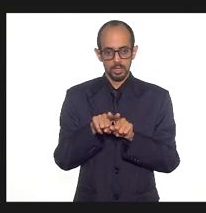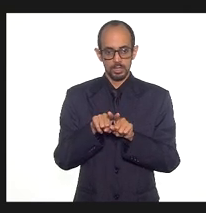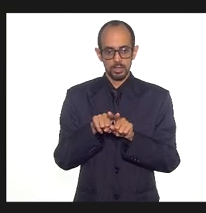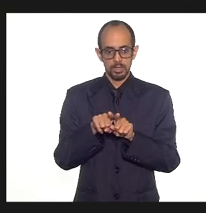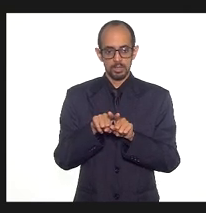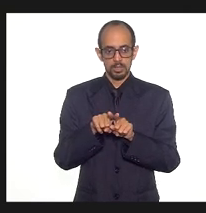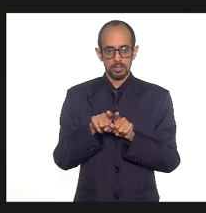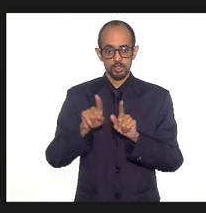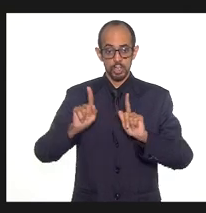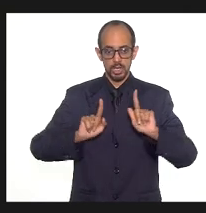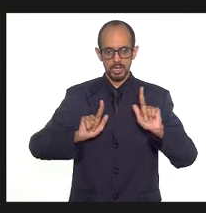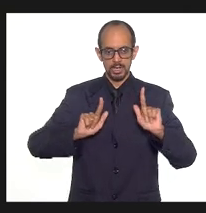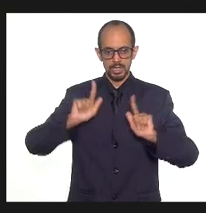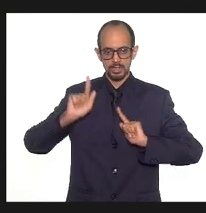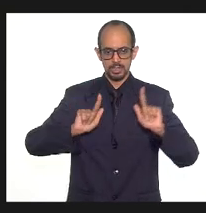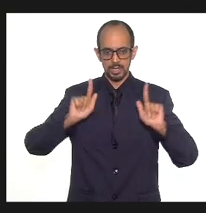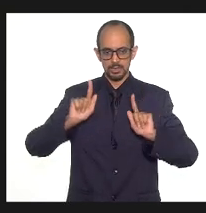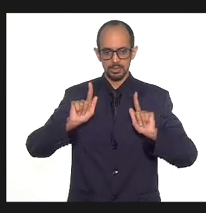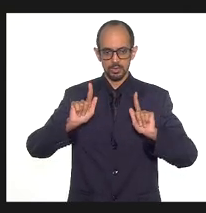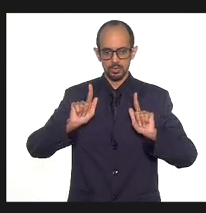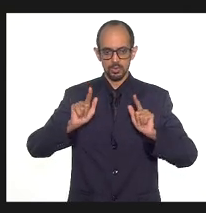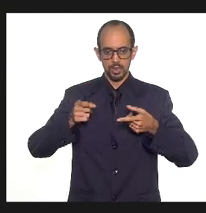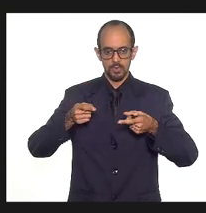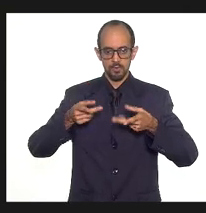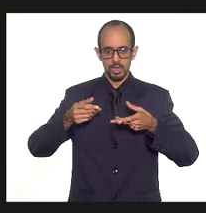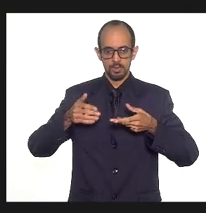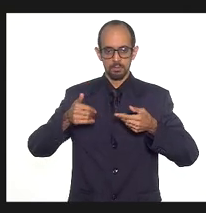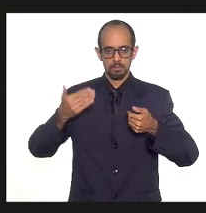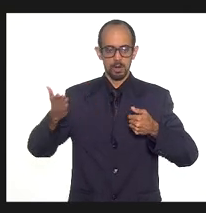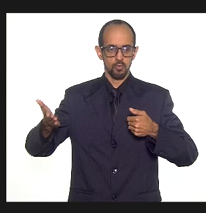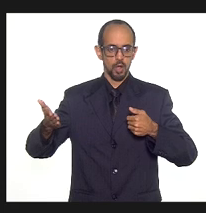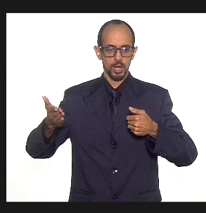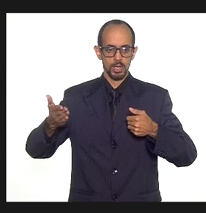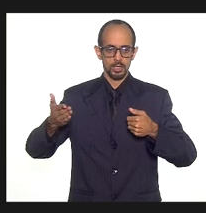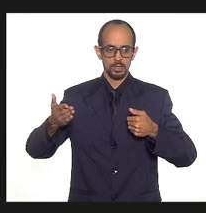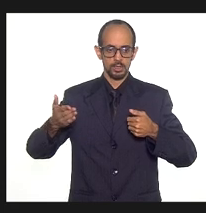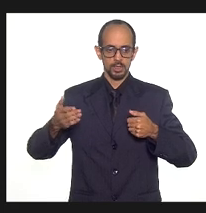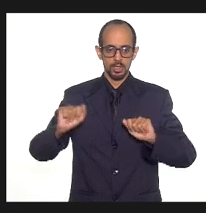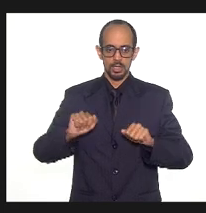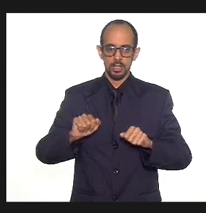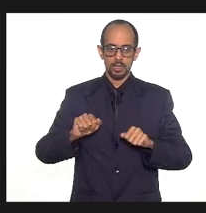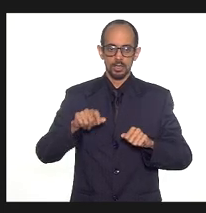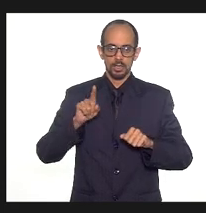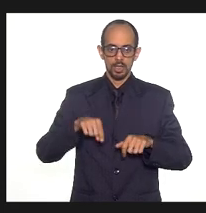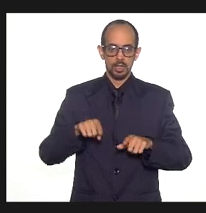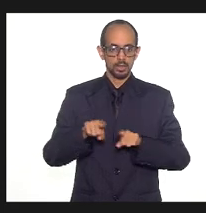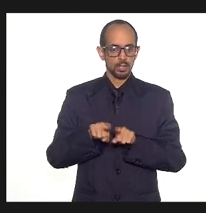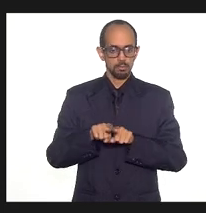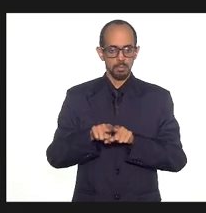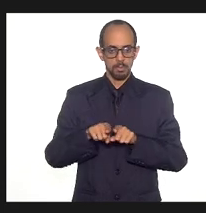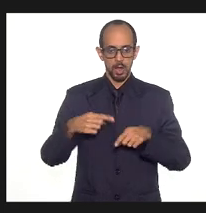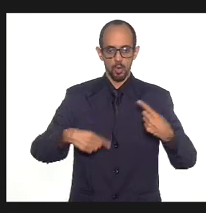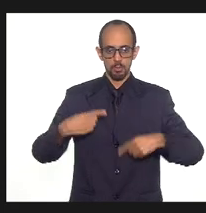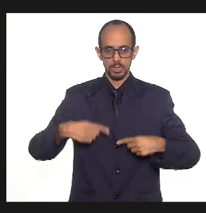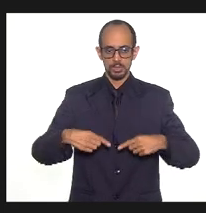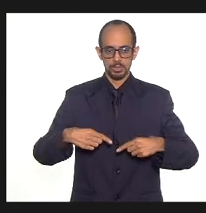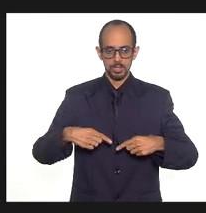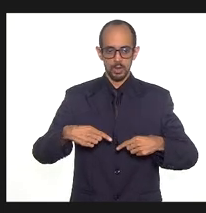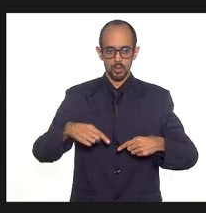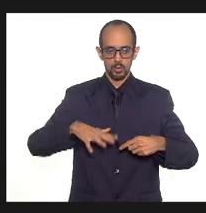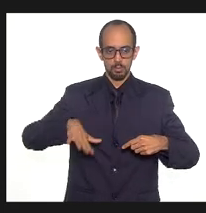ser exportador. E quando uma empresa é exportadora, ela consegue também competir no mercado externo, né? Ou seja, ela tem